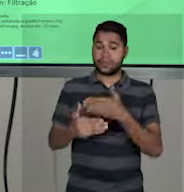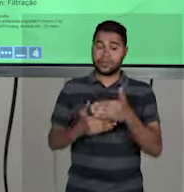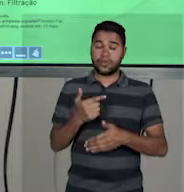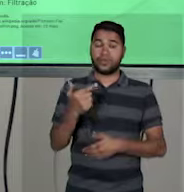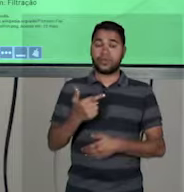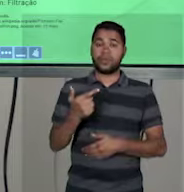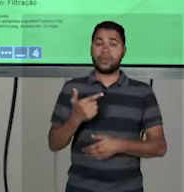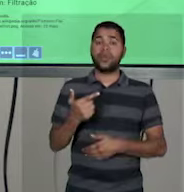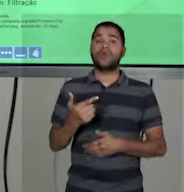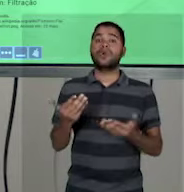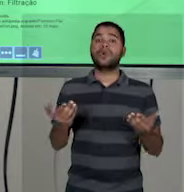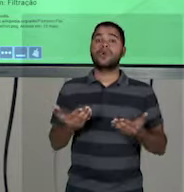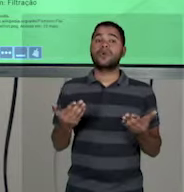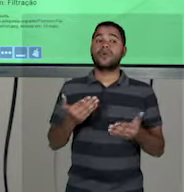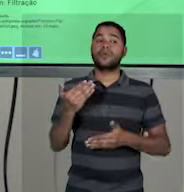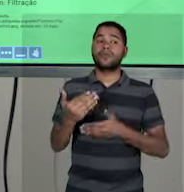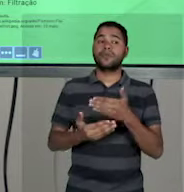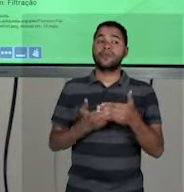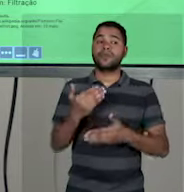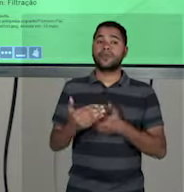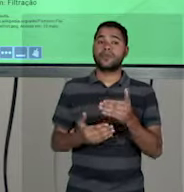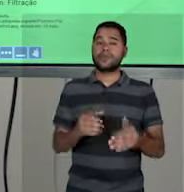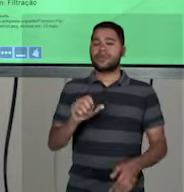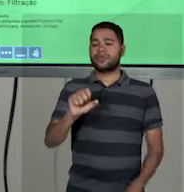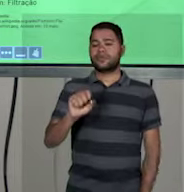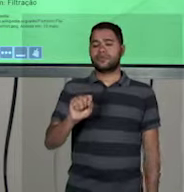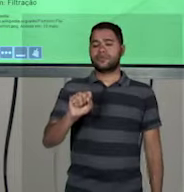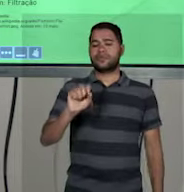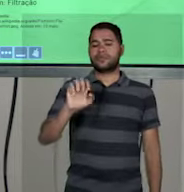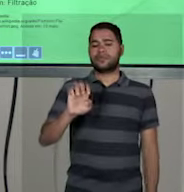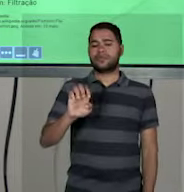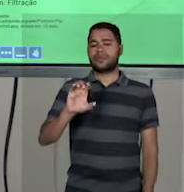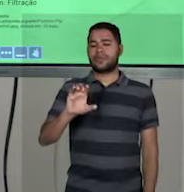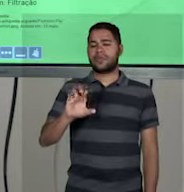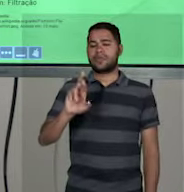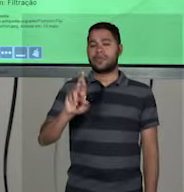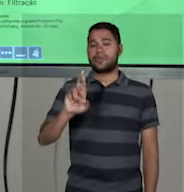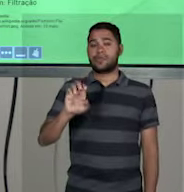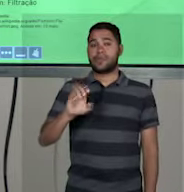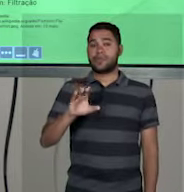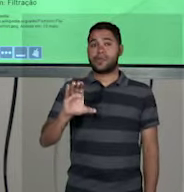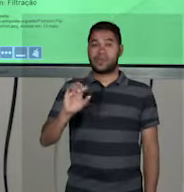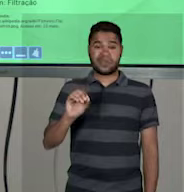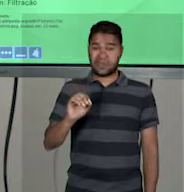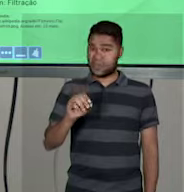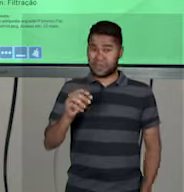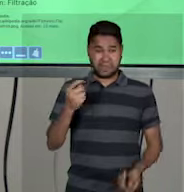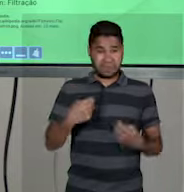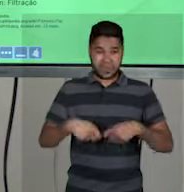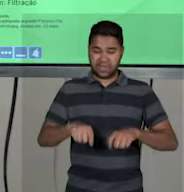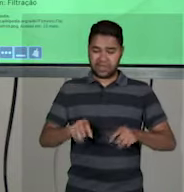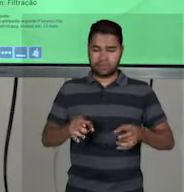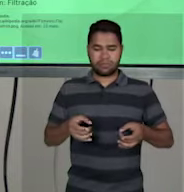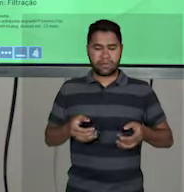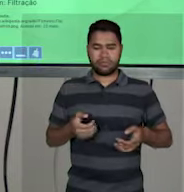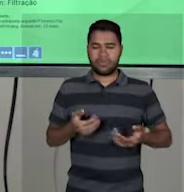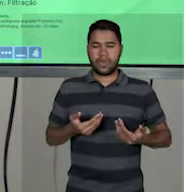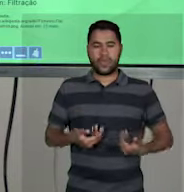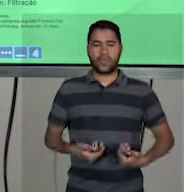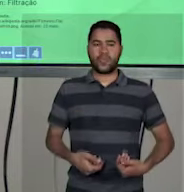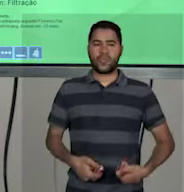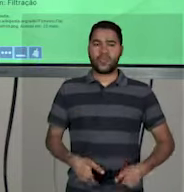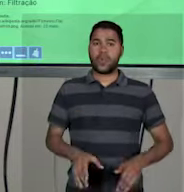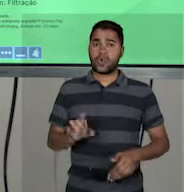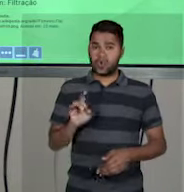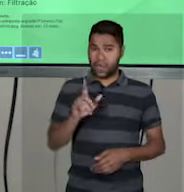vou ir para o processo de secreção. Eu elimino aquilo que eu realmente não preciso mais. E não vai só a